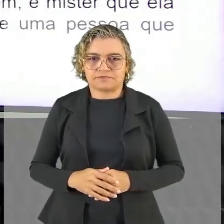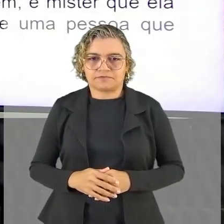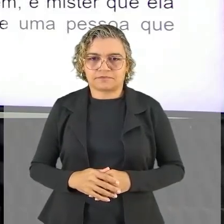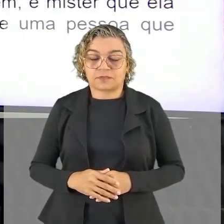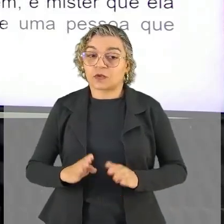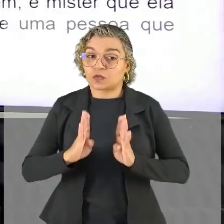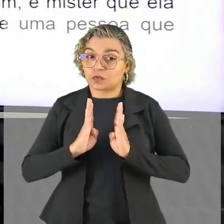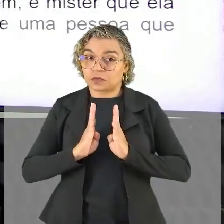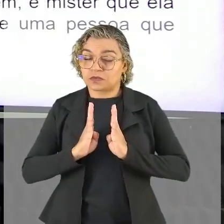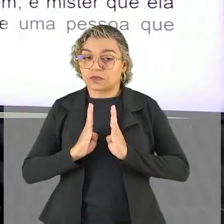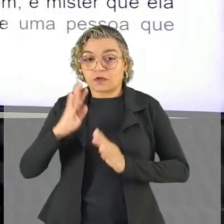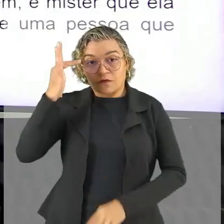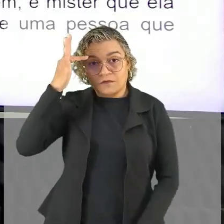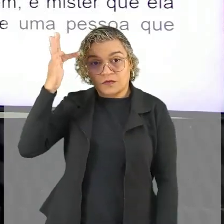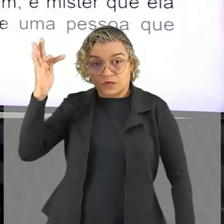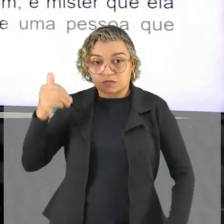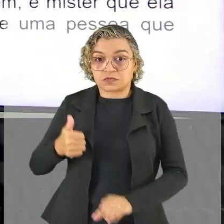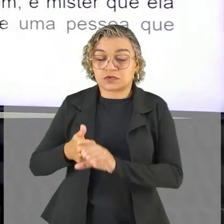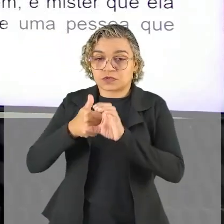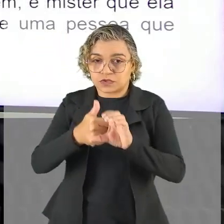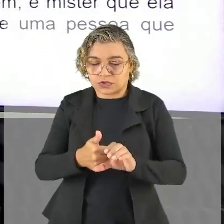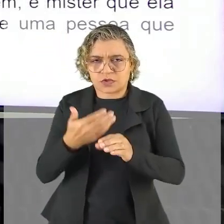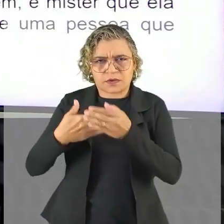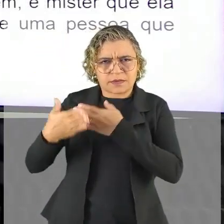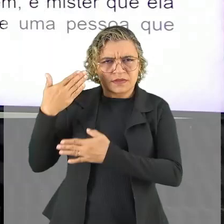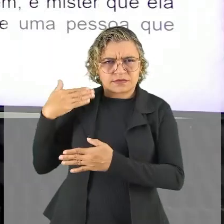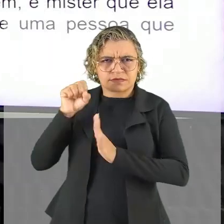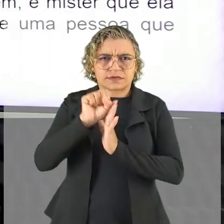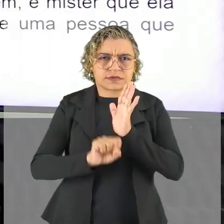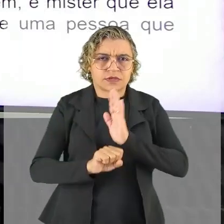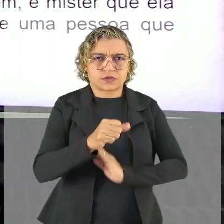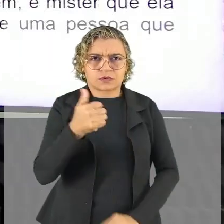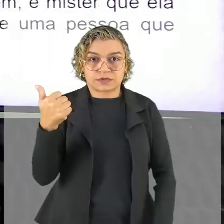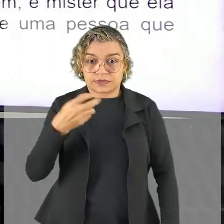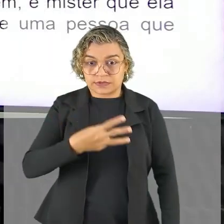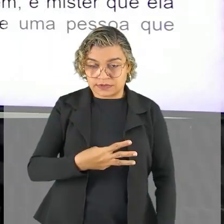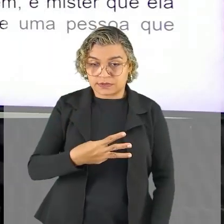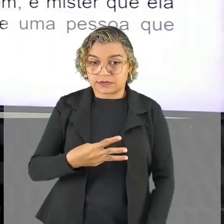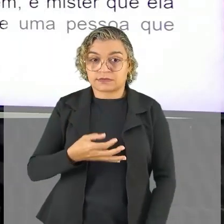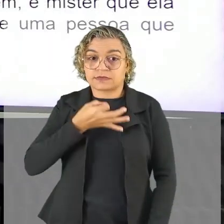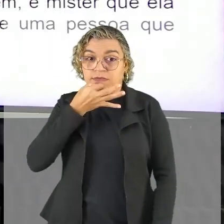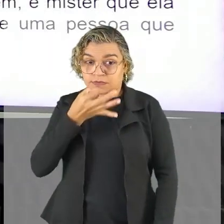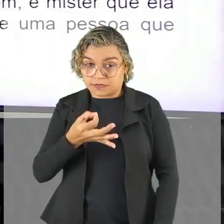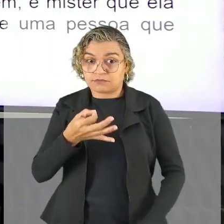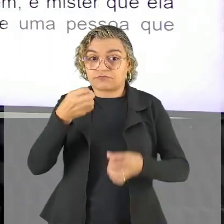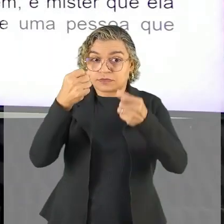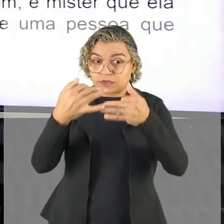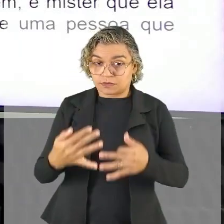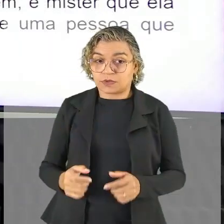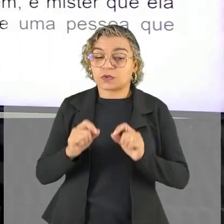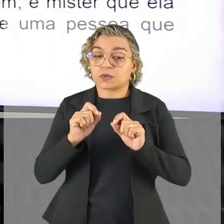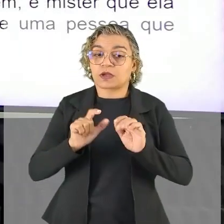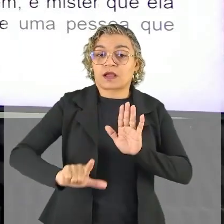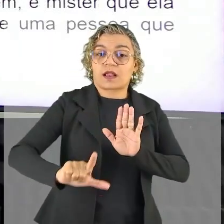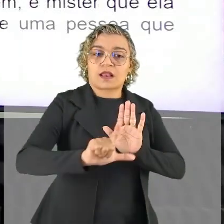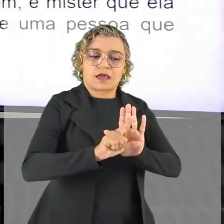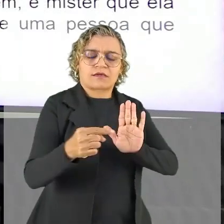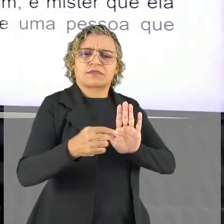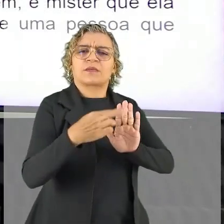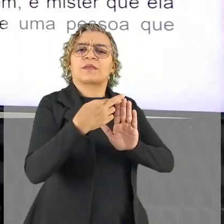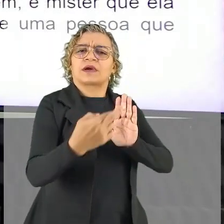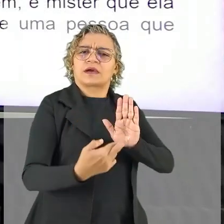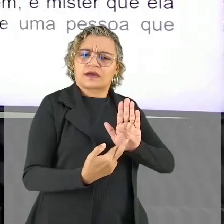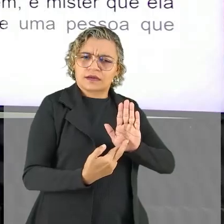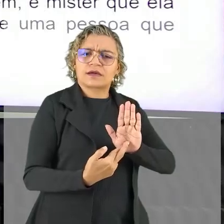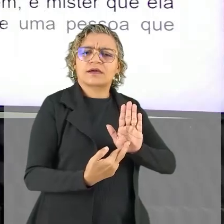Tomás de Aquino, filósofo cristão que viveu no século XIII, afirma: a lei é uma regra ou